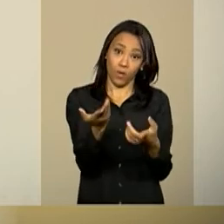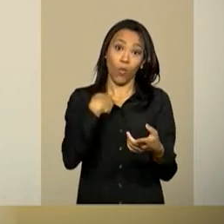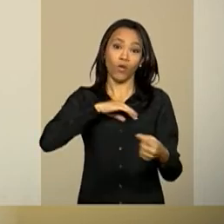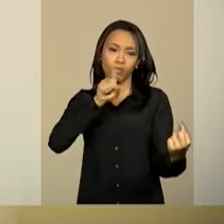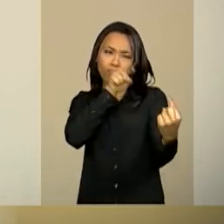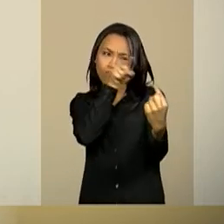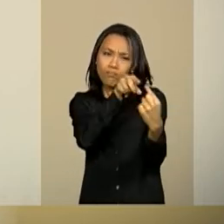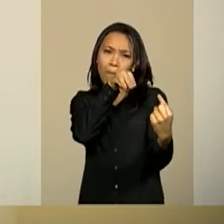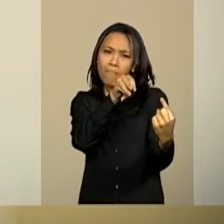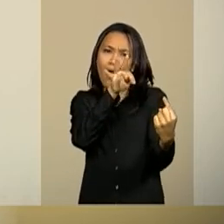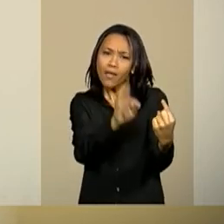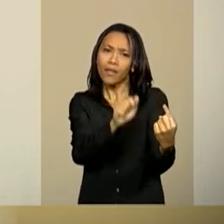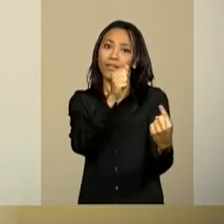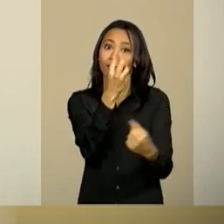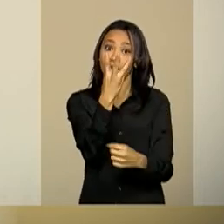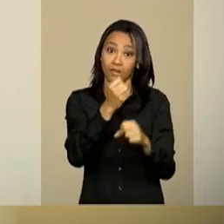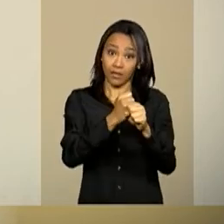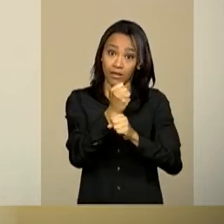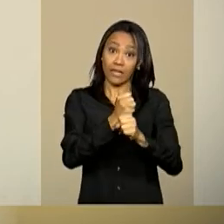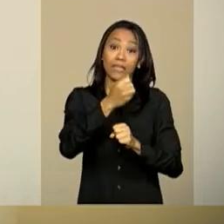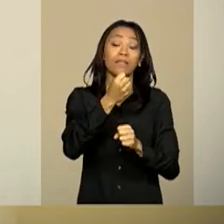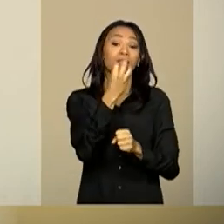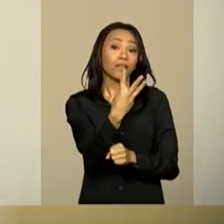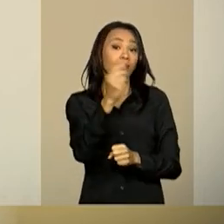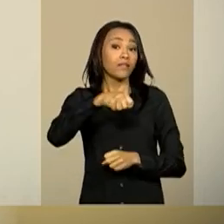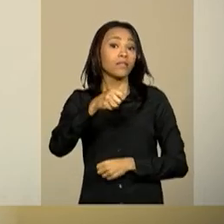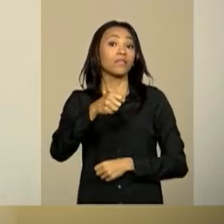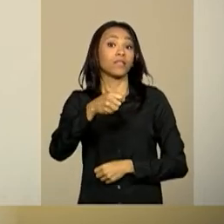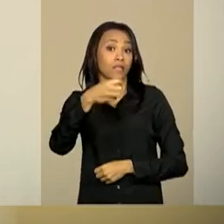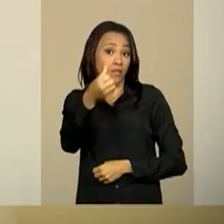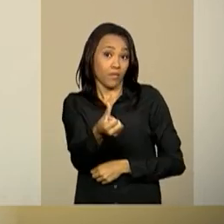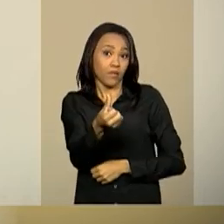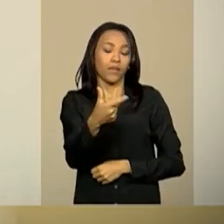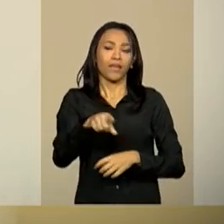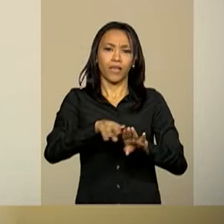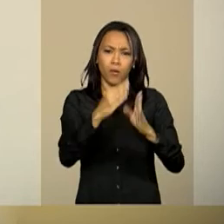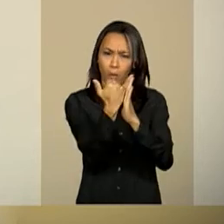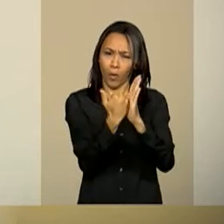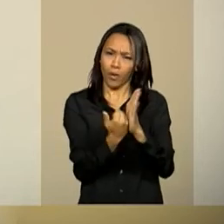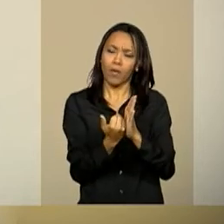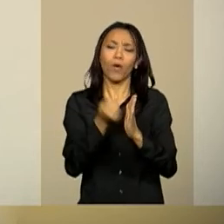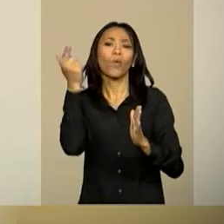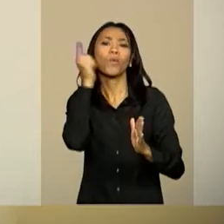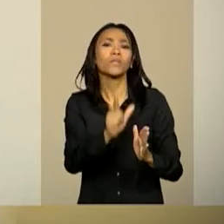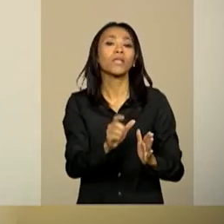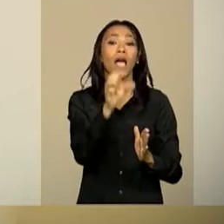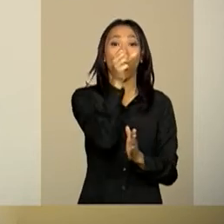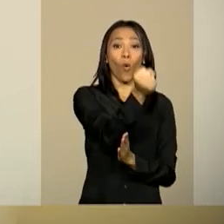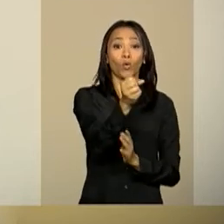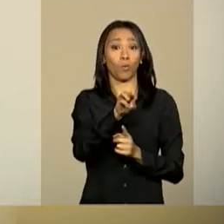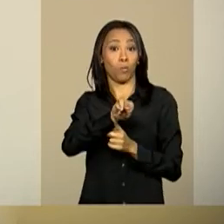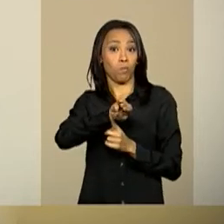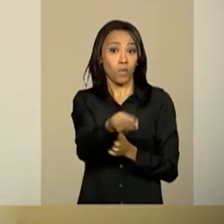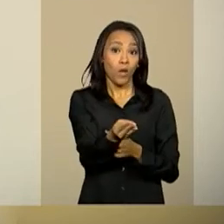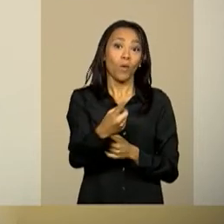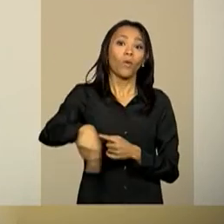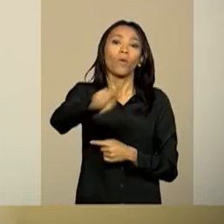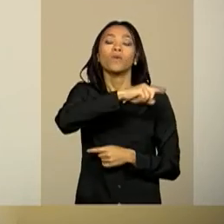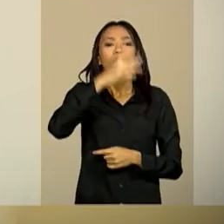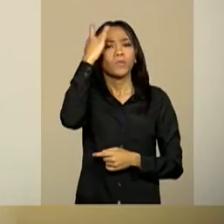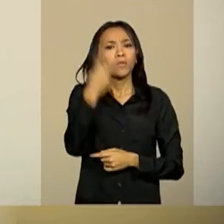nossa meta é nesses três anos e meio de existência do programa chegarmos a 8 milhões de